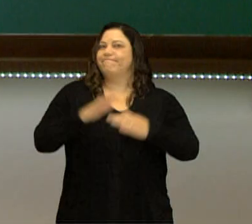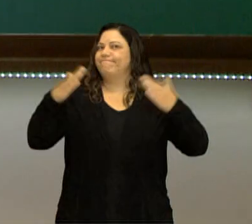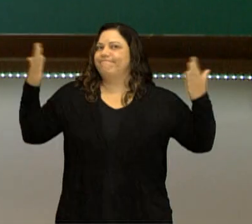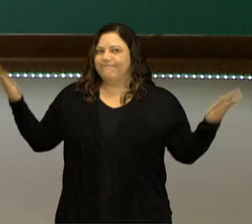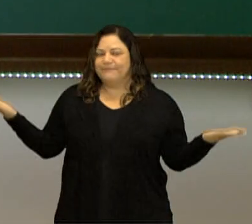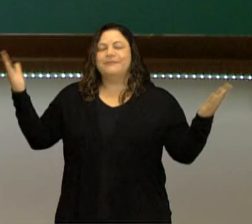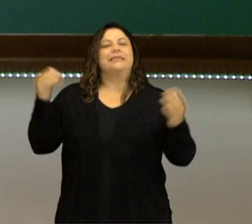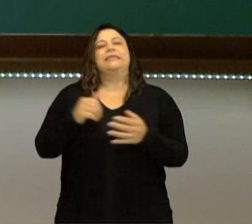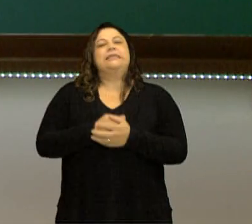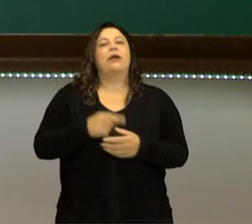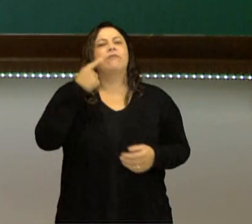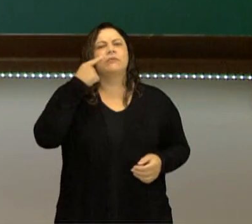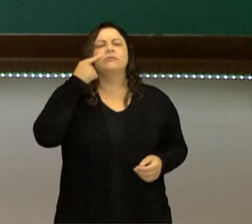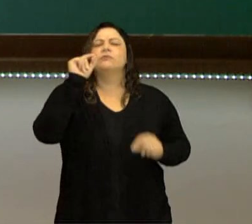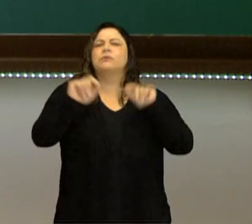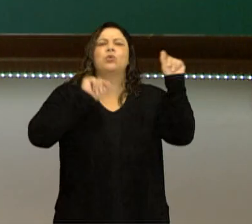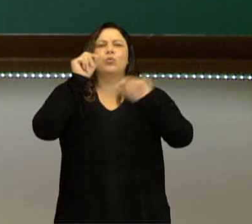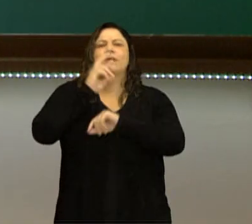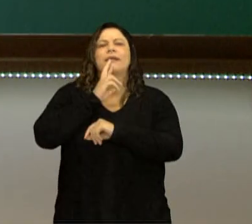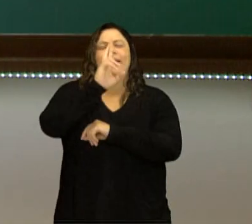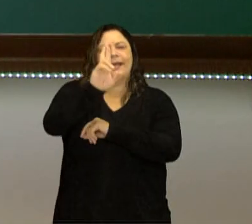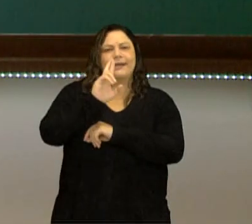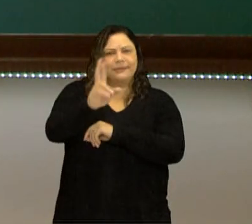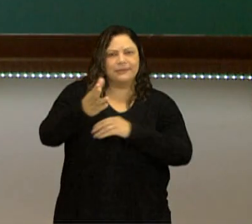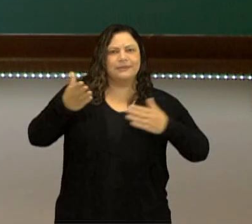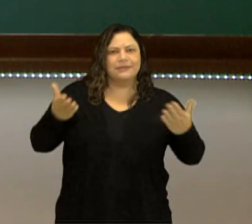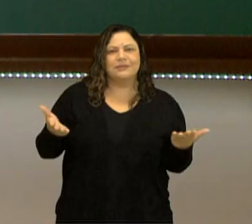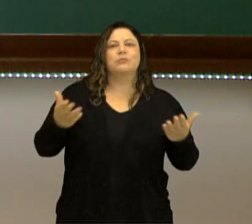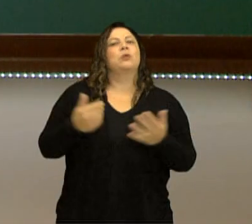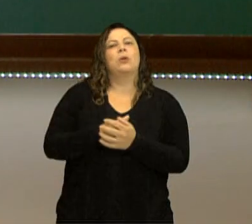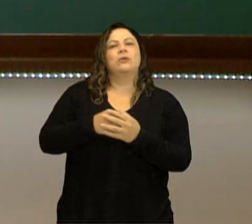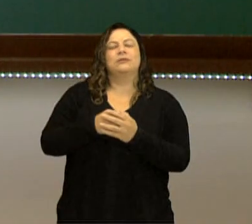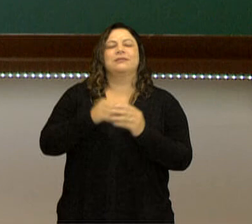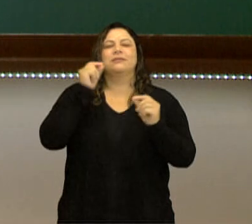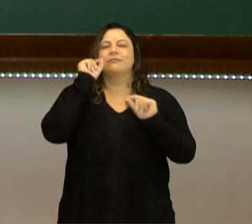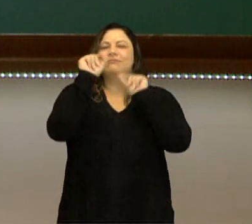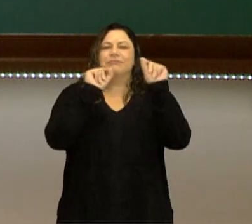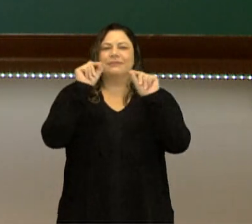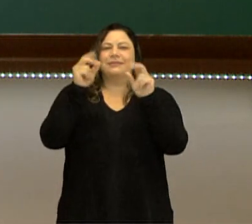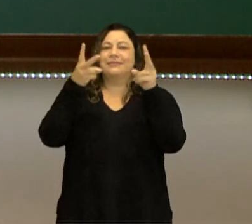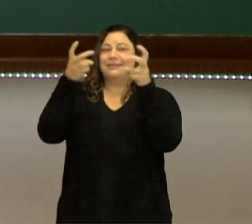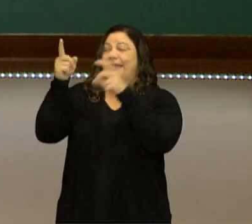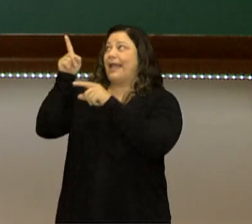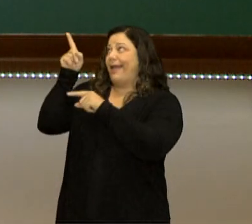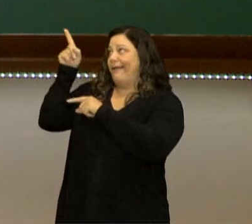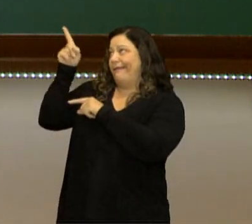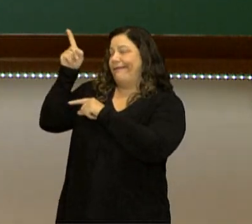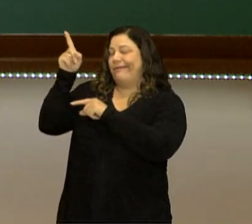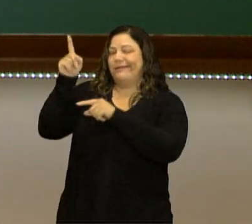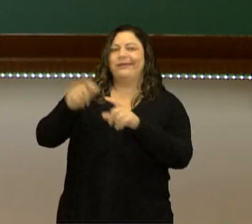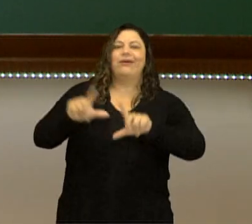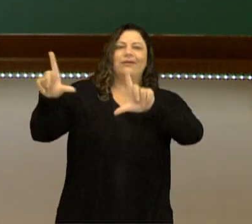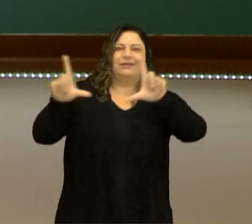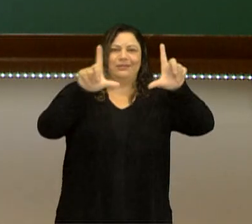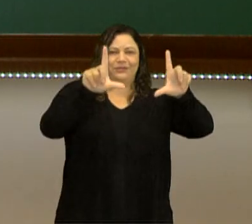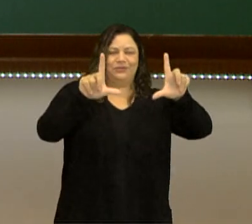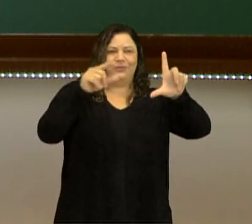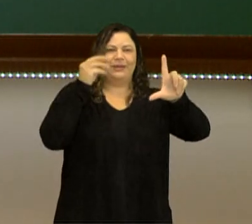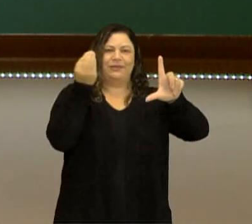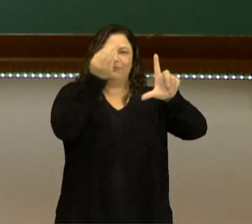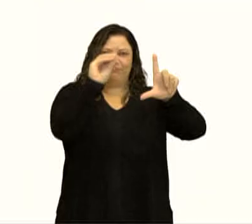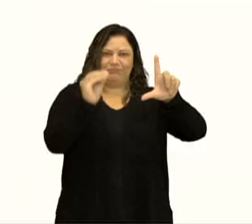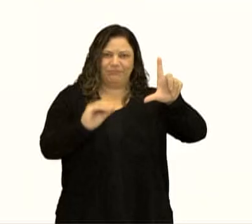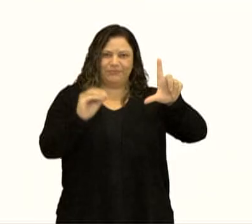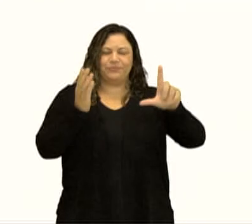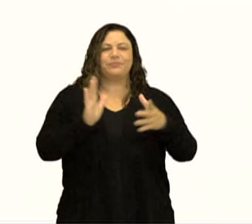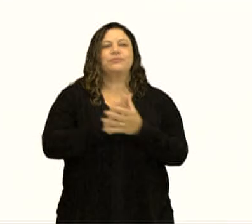Então, pessoal, vamos ver qual é a resposta que foi colocada, que está aqui nesse quadro, né, abaixo.